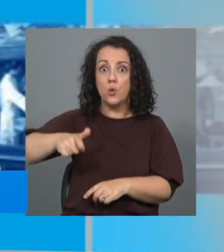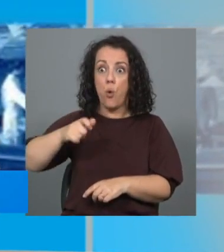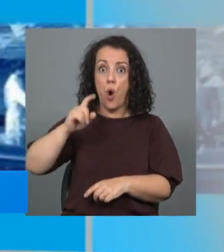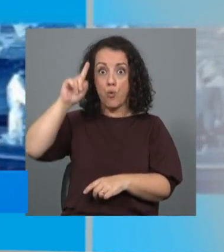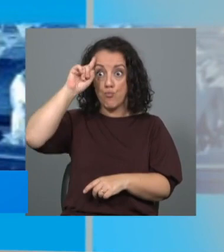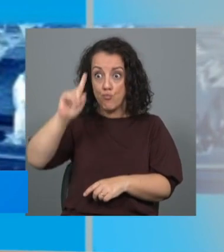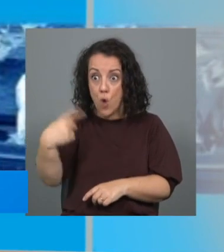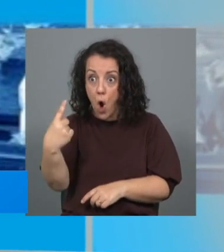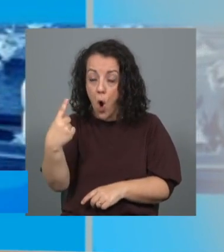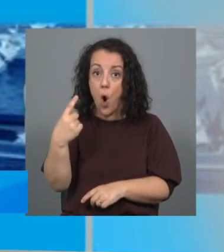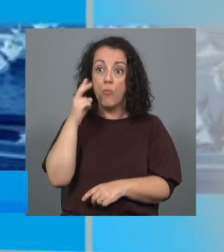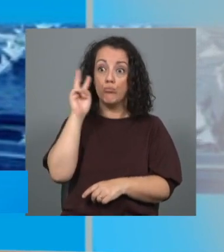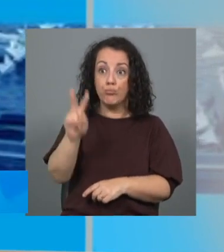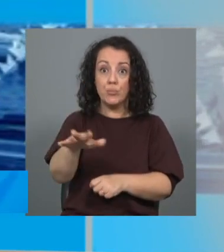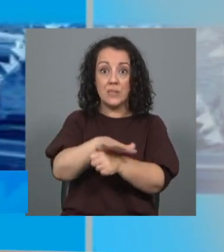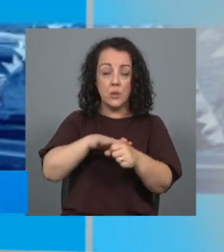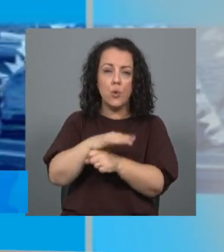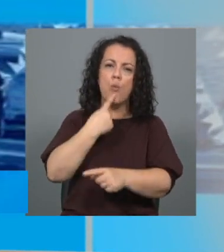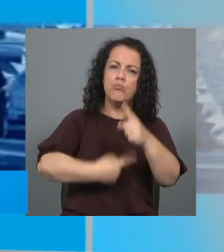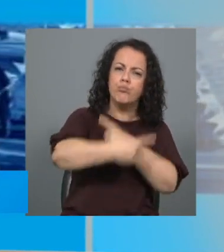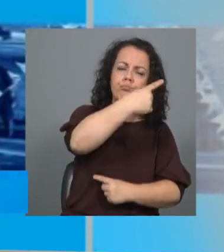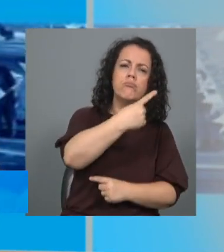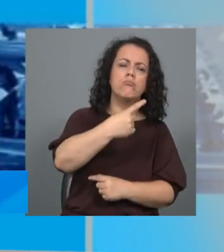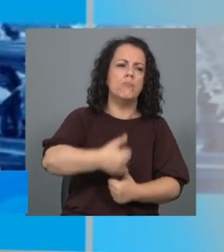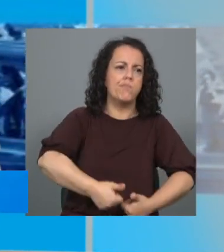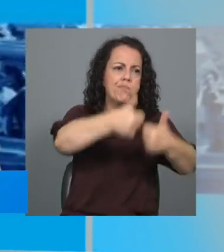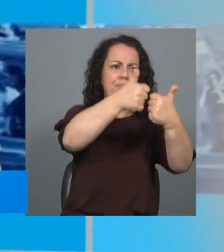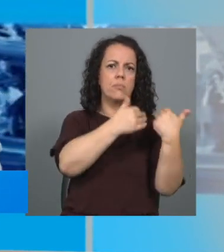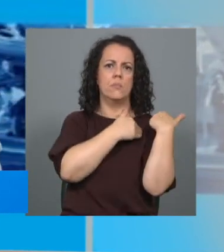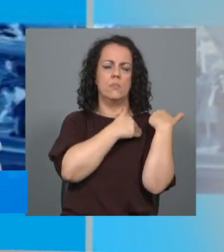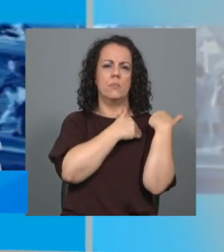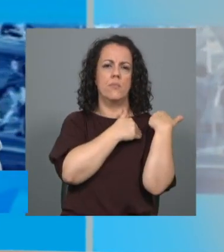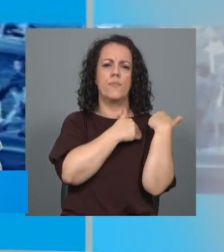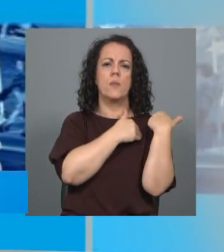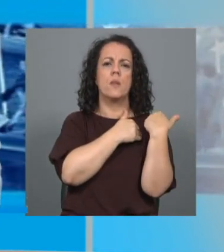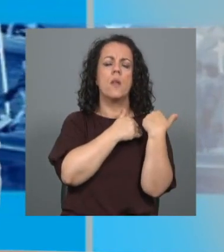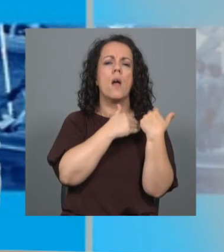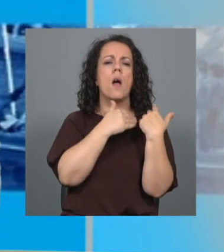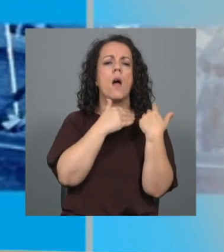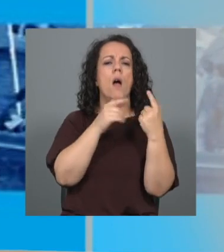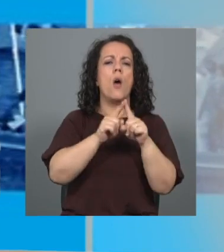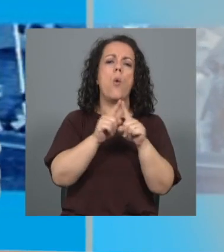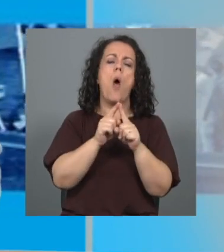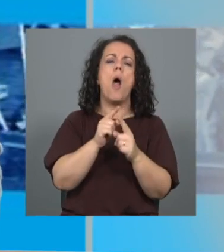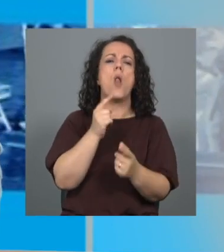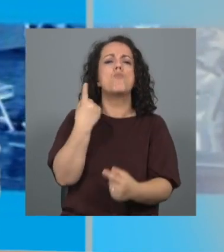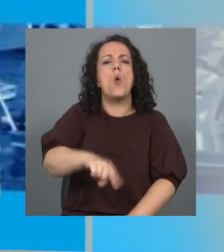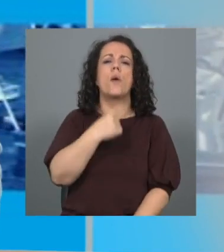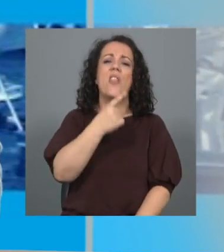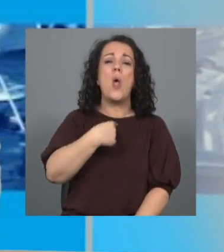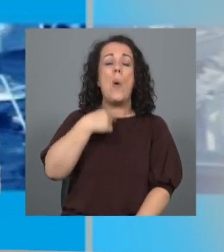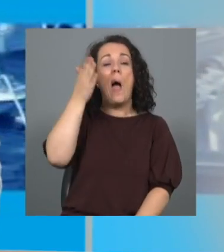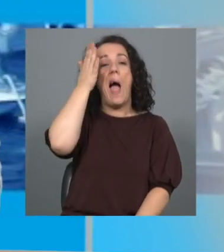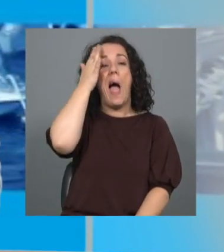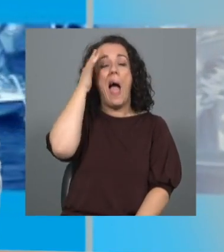as comunique às autoridades e não se fique apenas pelo eu acho que aquilo ali não